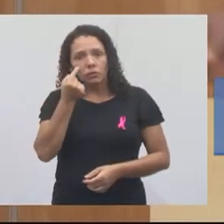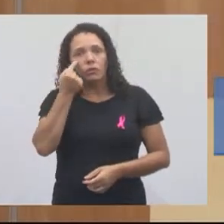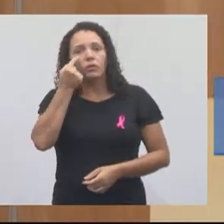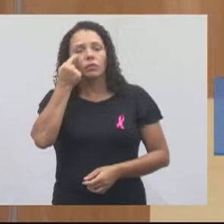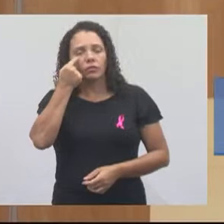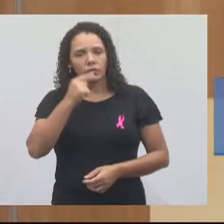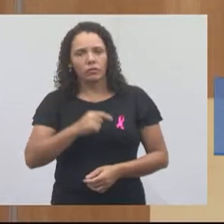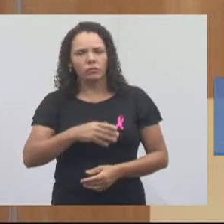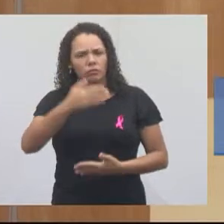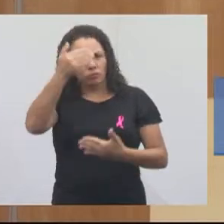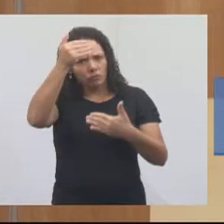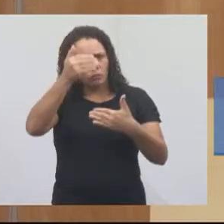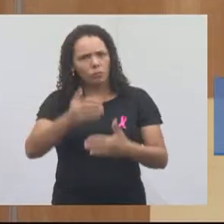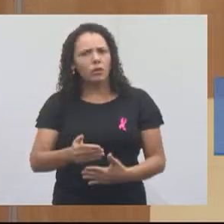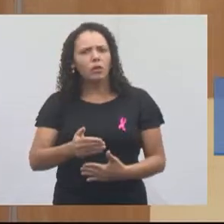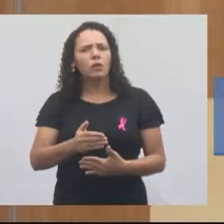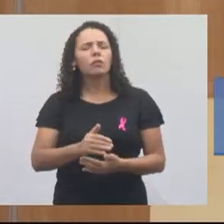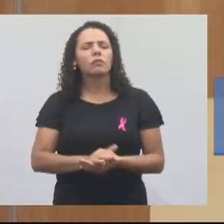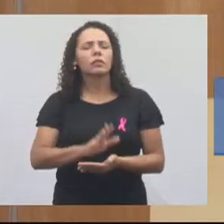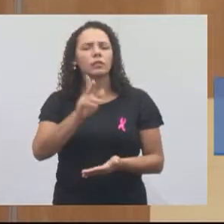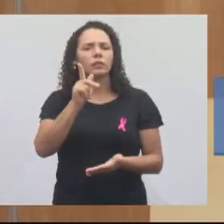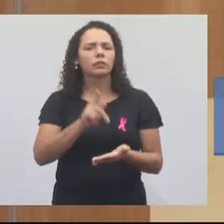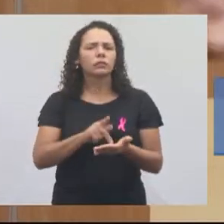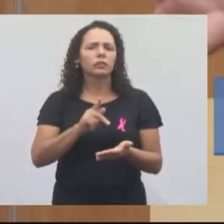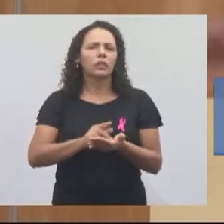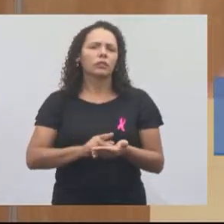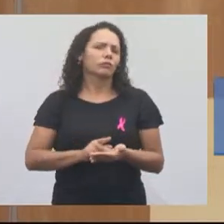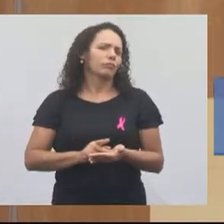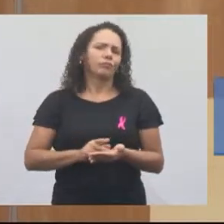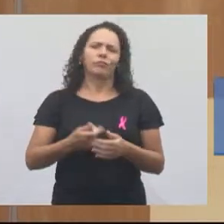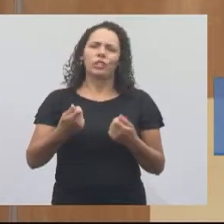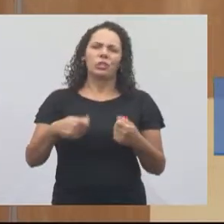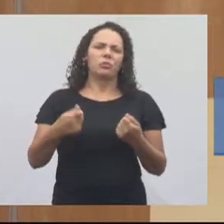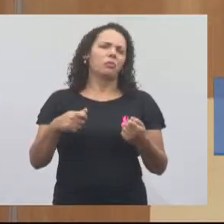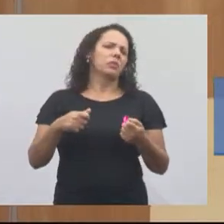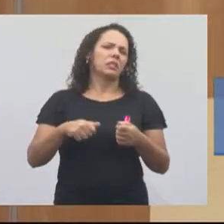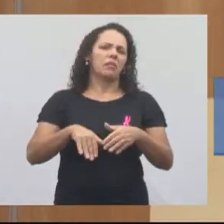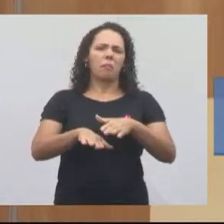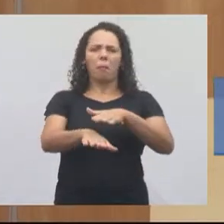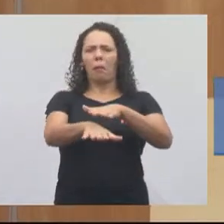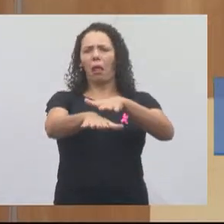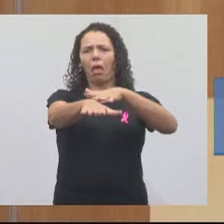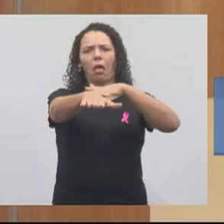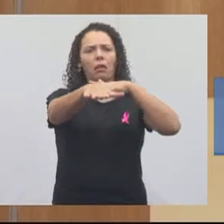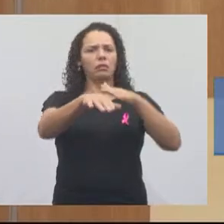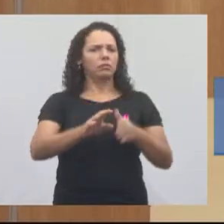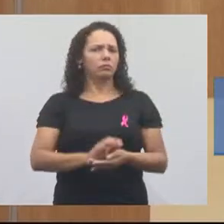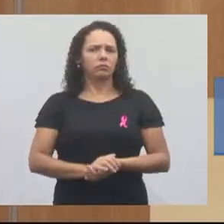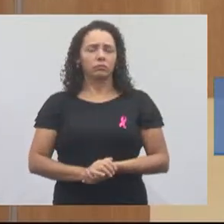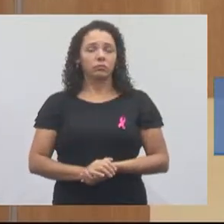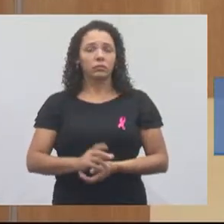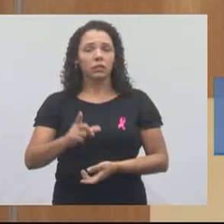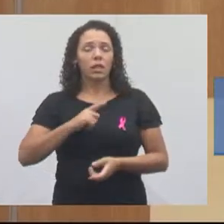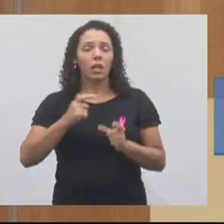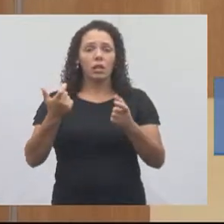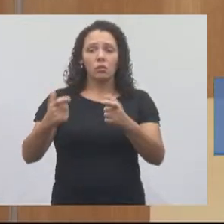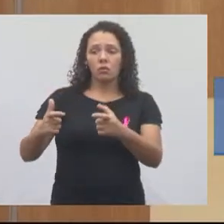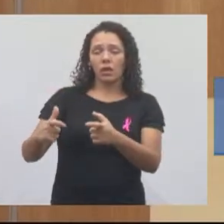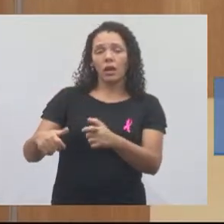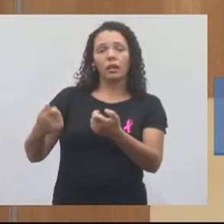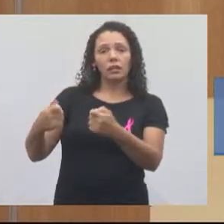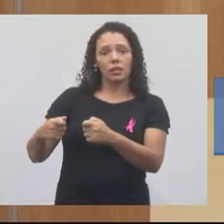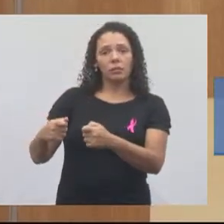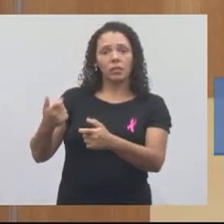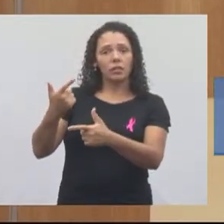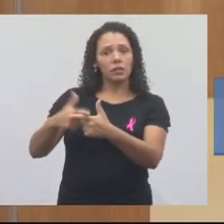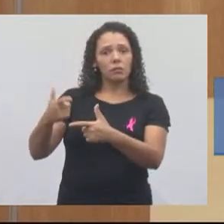pôde comprovar que realmente não precisaria de tantos carros naquele lugar. Tem lugares aí que está precisando ser